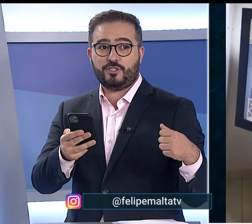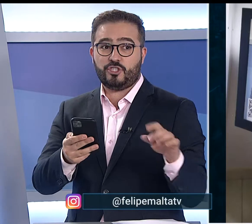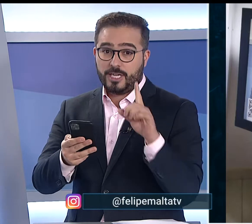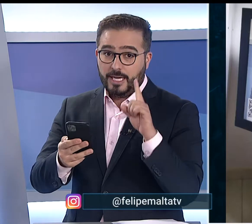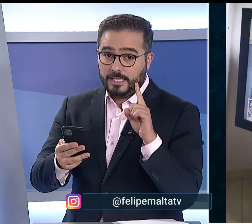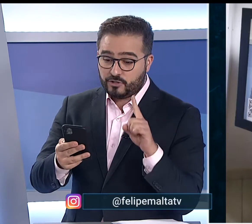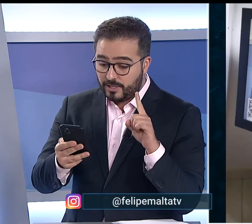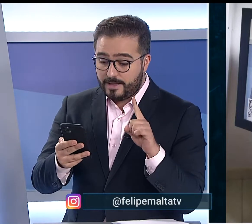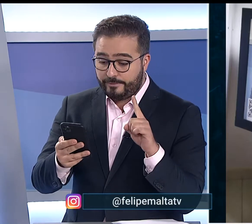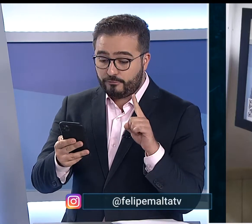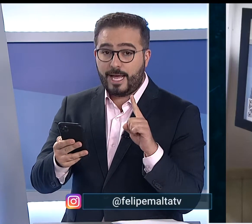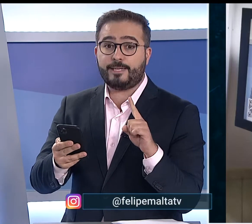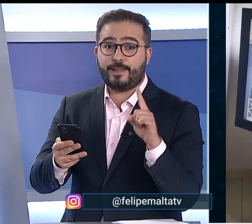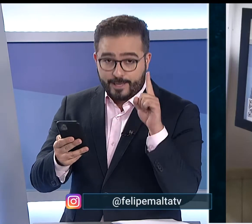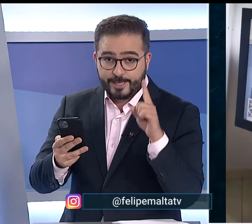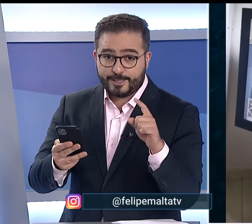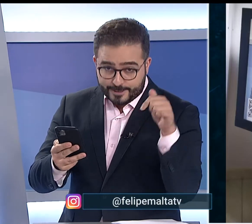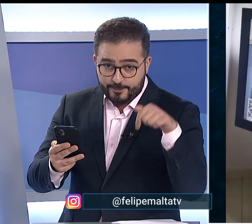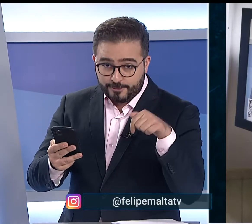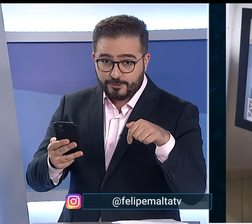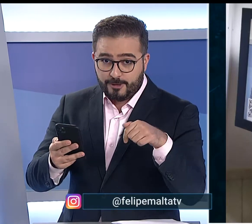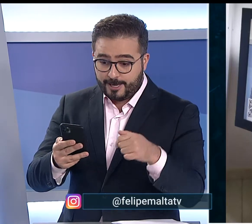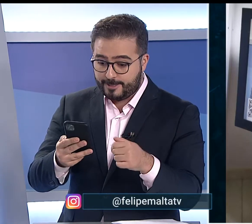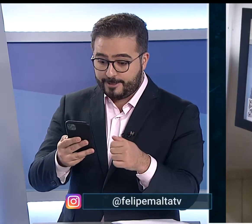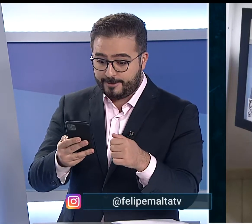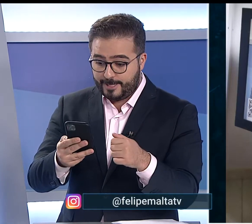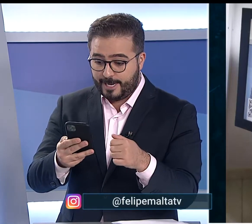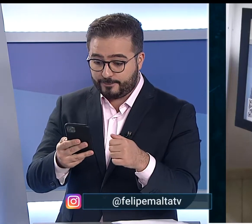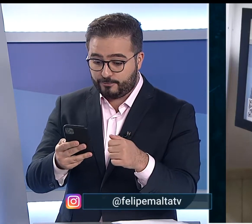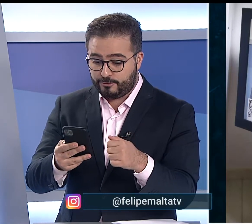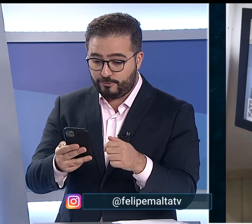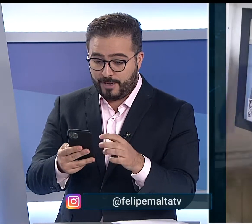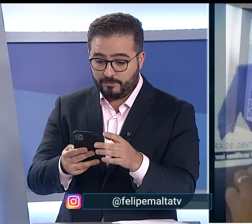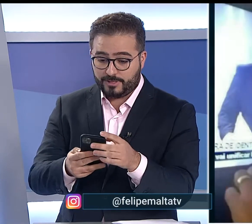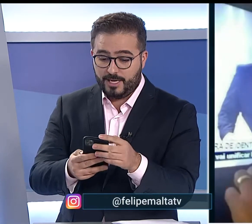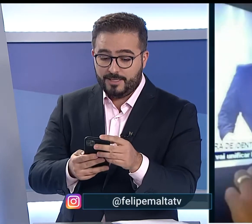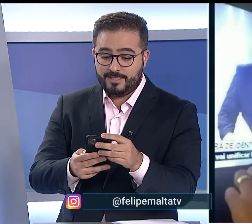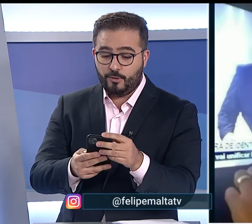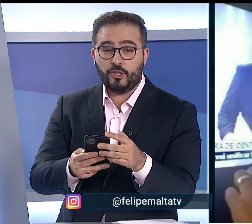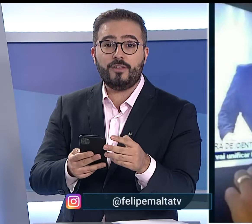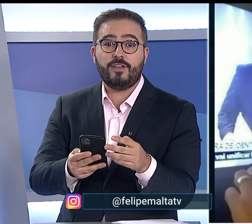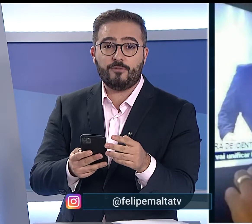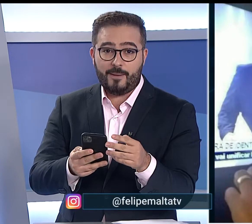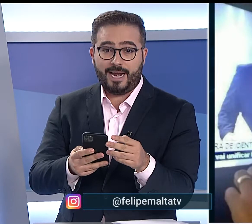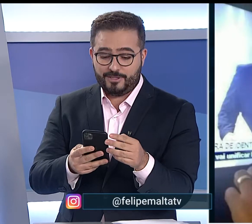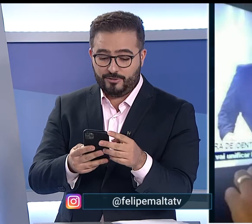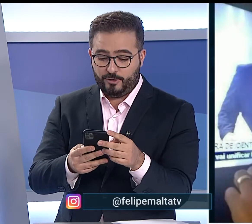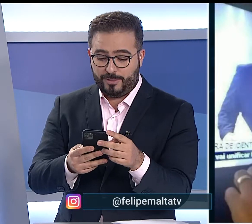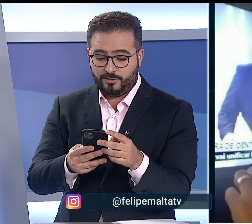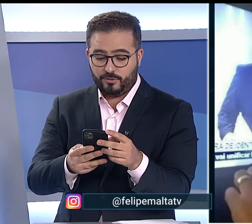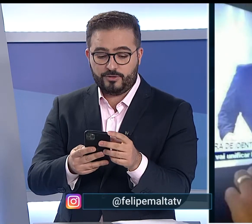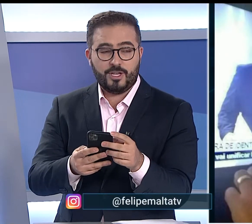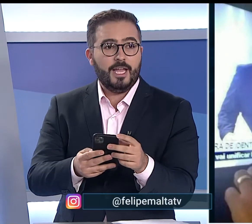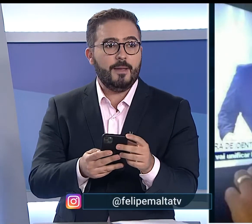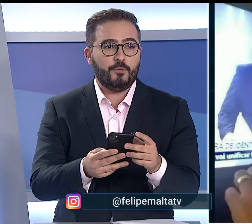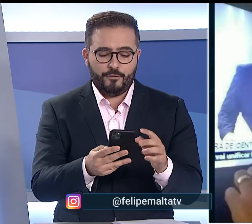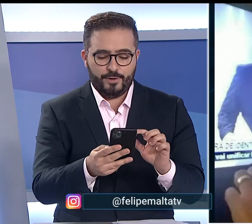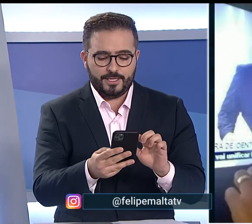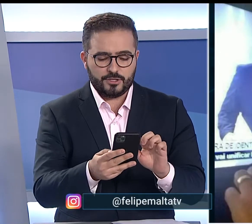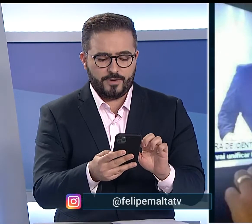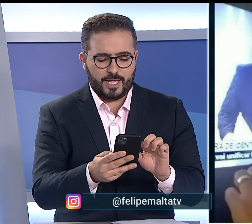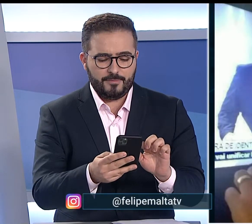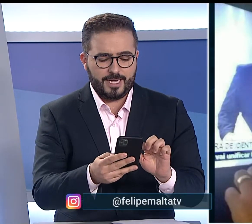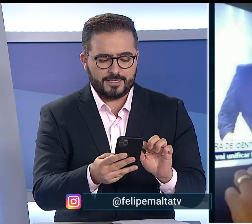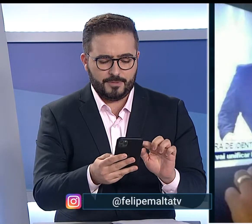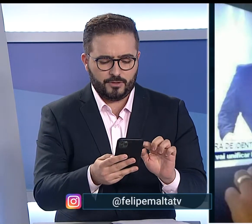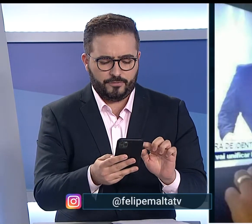de assistir. Isso aí, viu, Derek? Tem que crescer e continuar aqui ligado com o tio Malta. Simone Oliveira, um abraço, viu, pra todos. E por fim, deixa